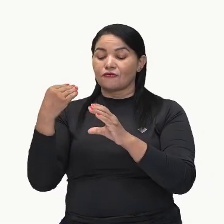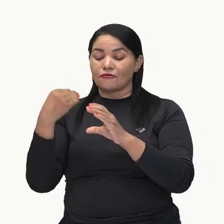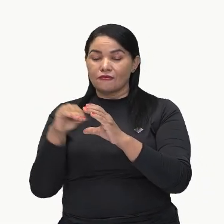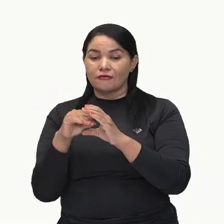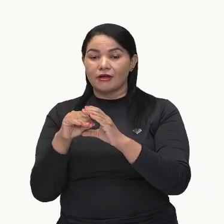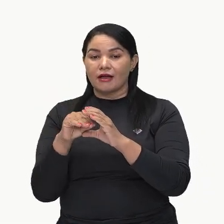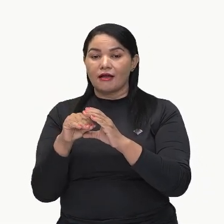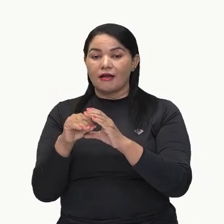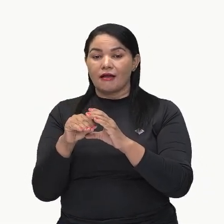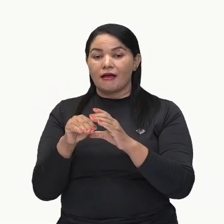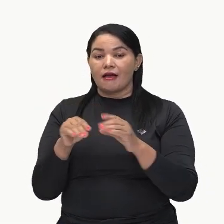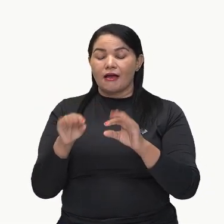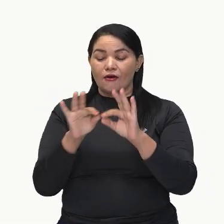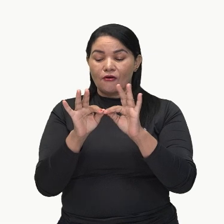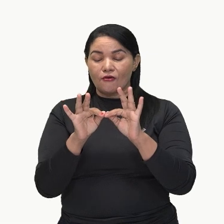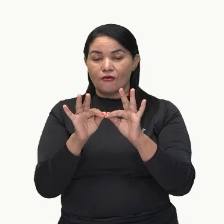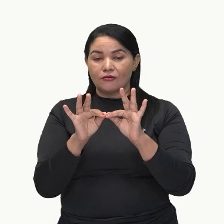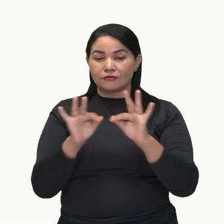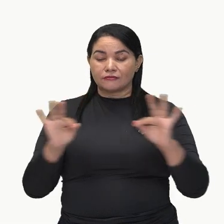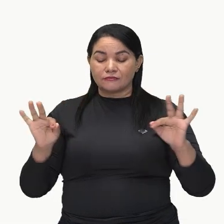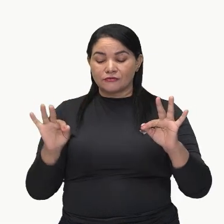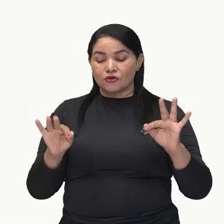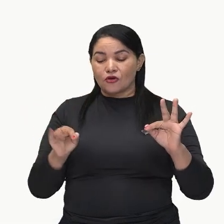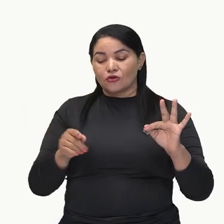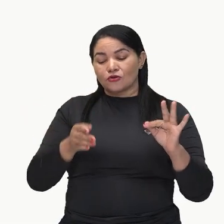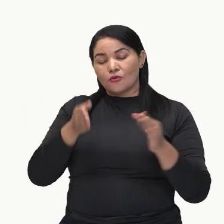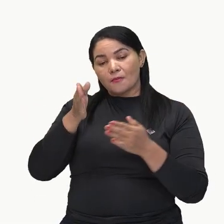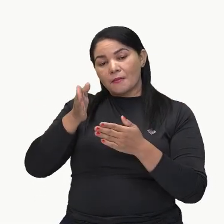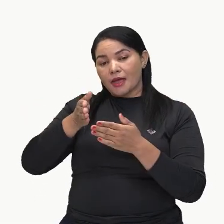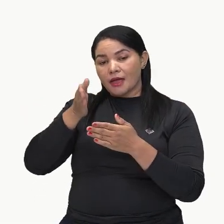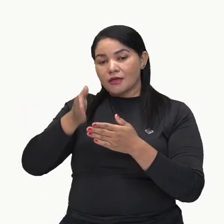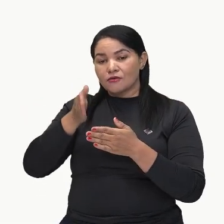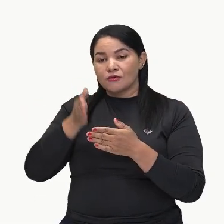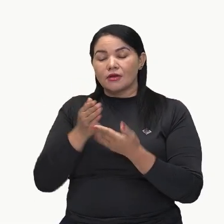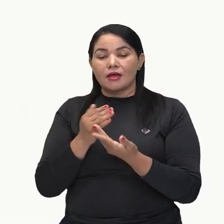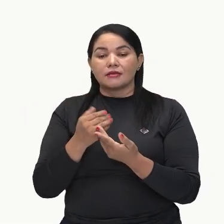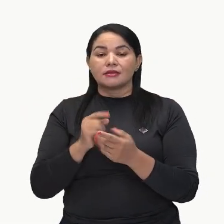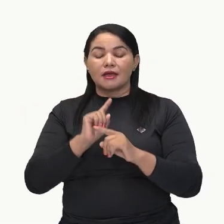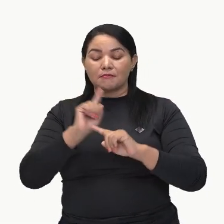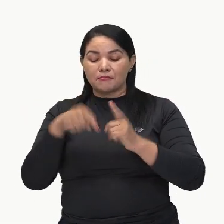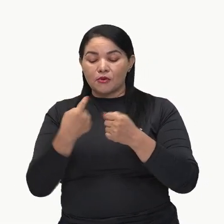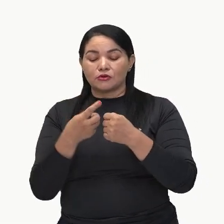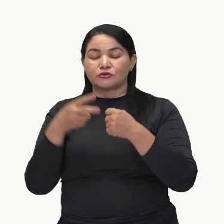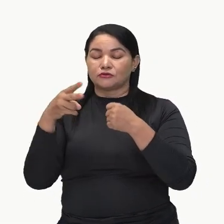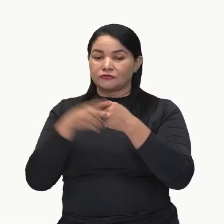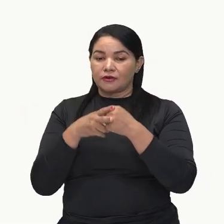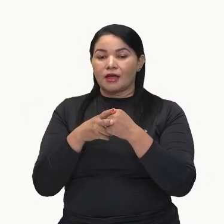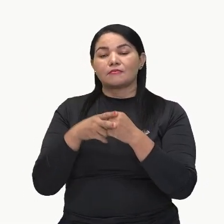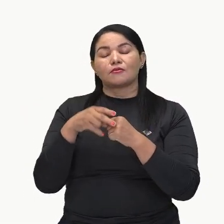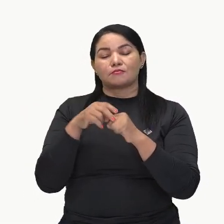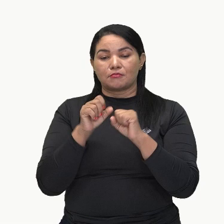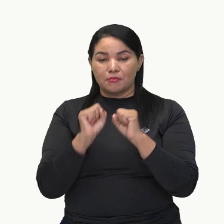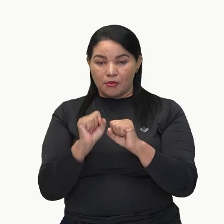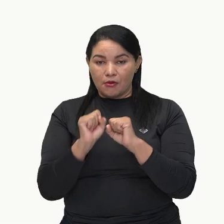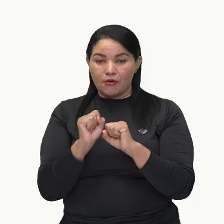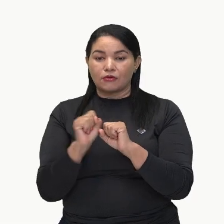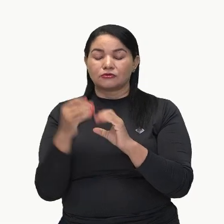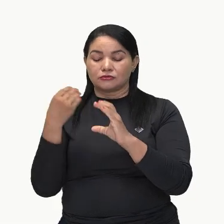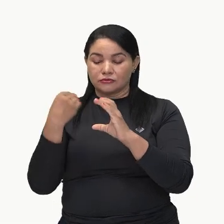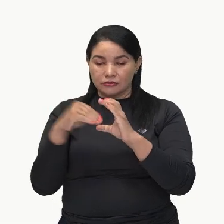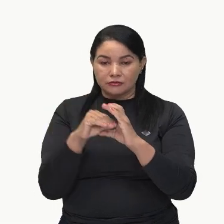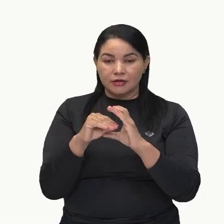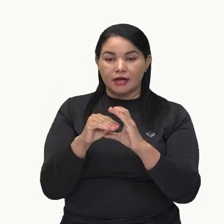meio da minha oração, colocada ali, pós o verbo posso, né? E está entre